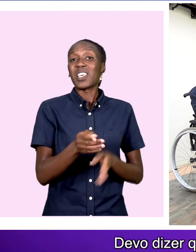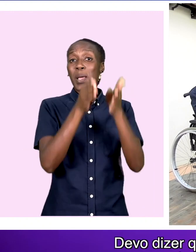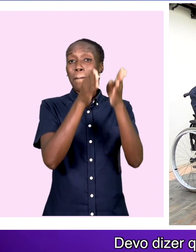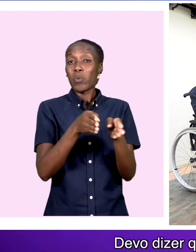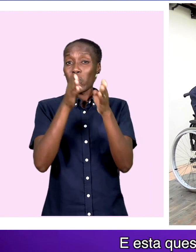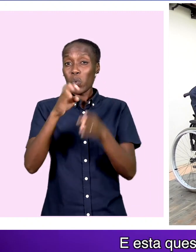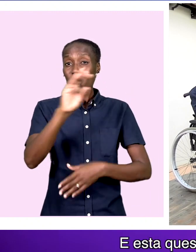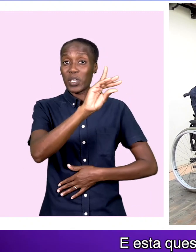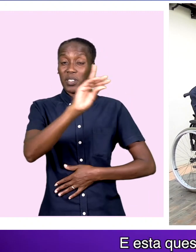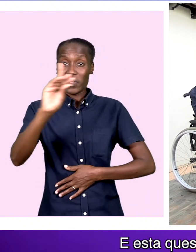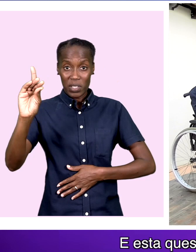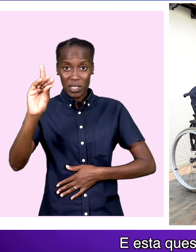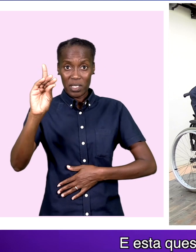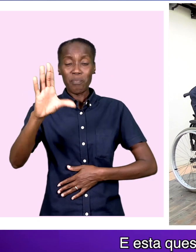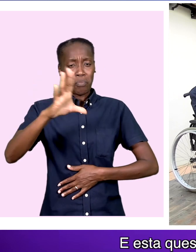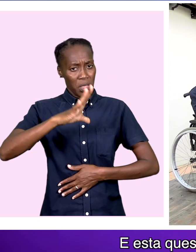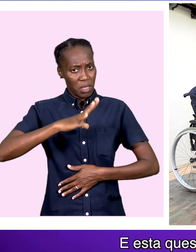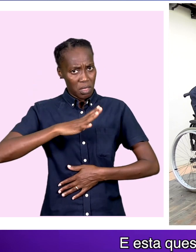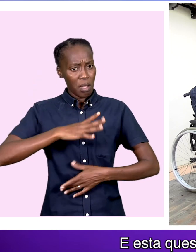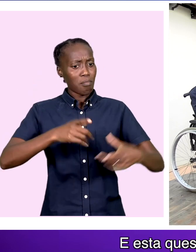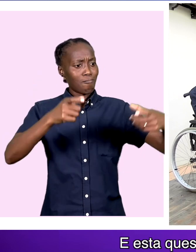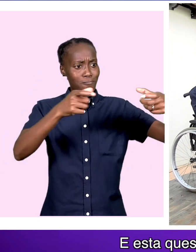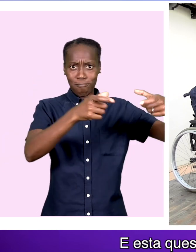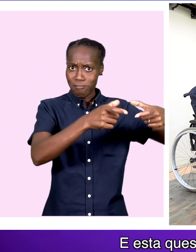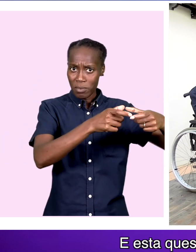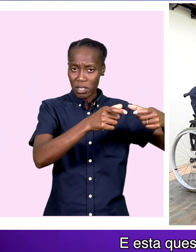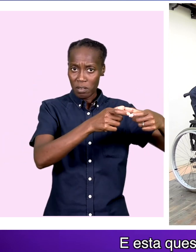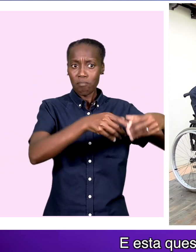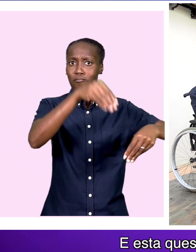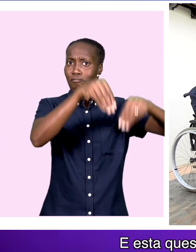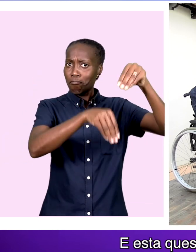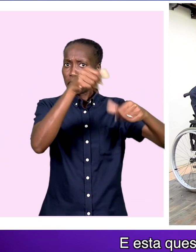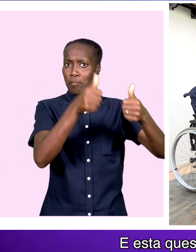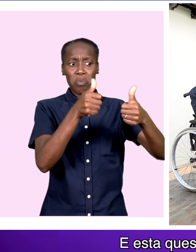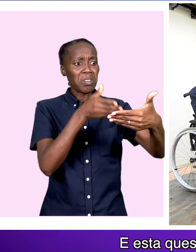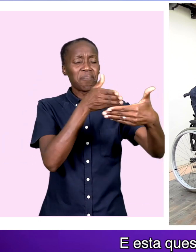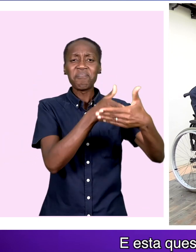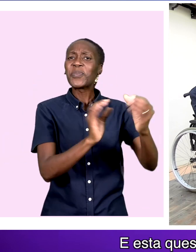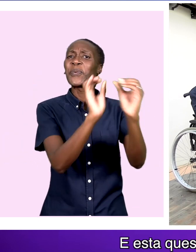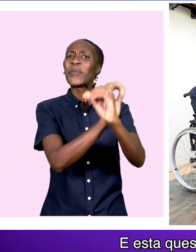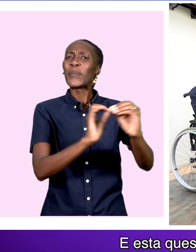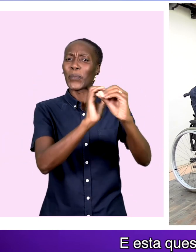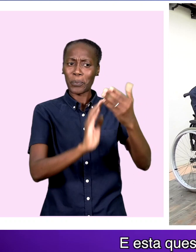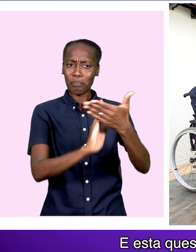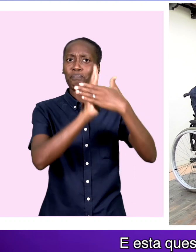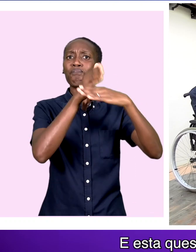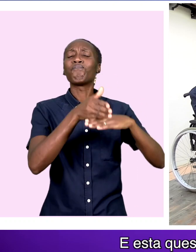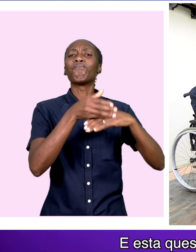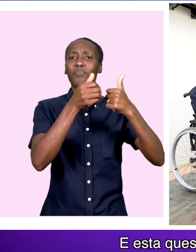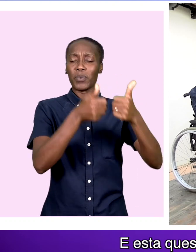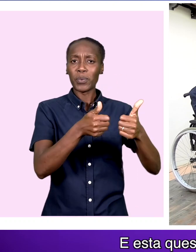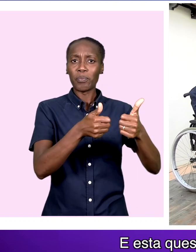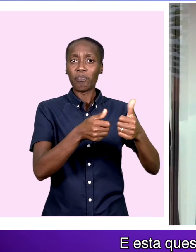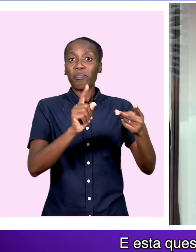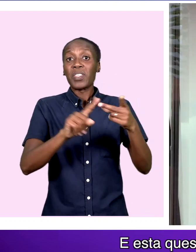constrangimento. E esta questão do albinismo foi devido ao software que